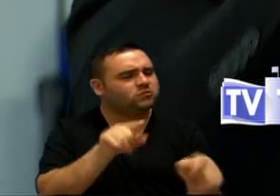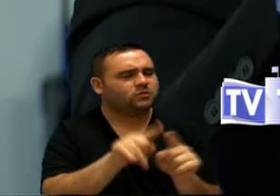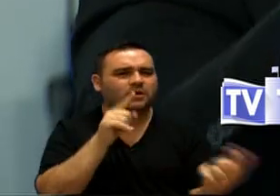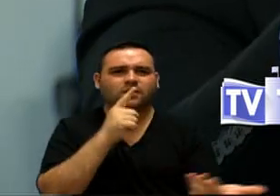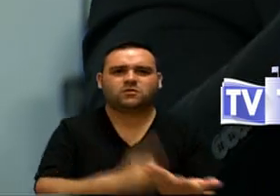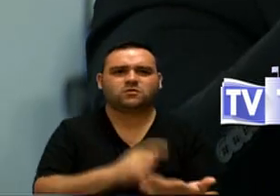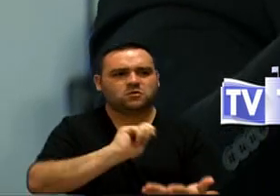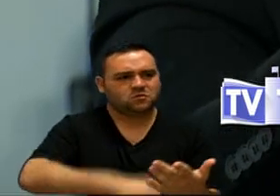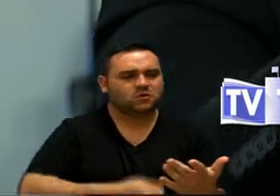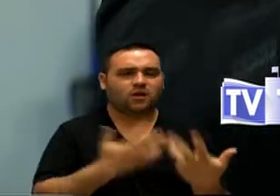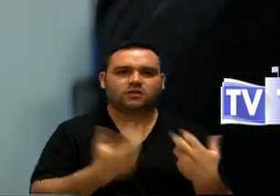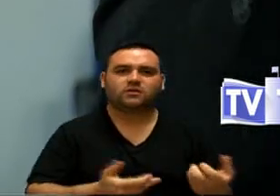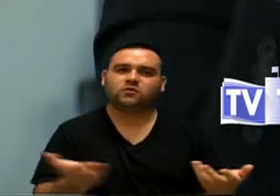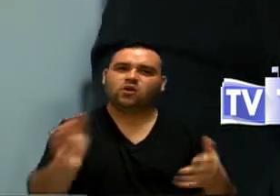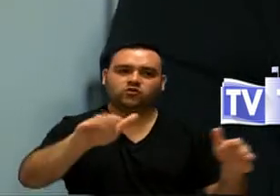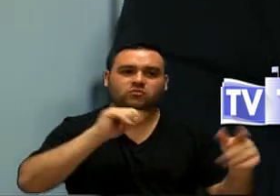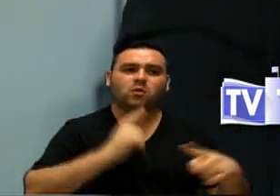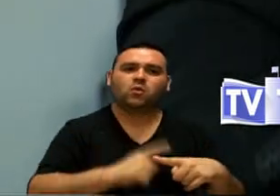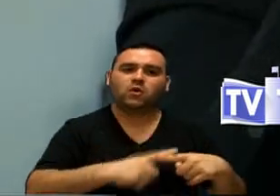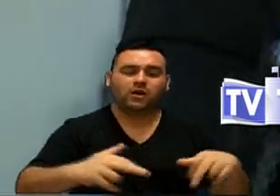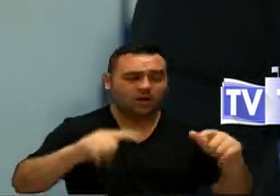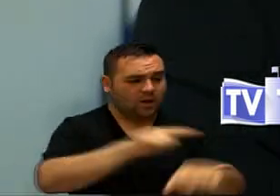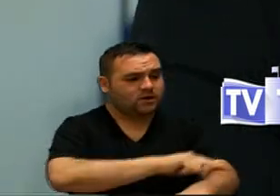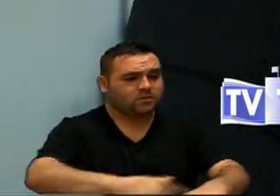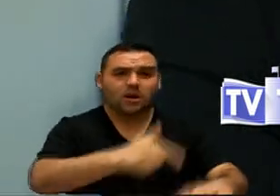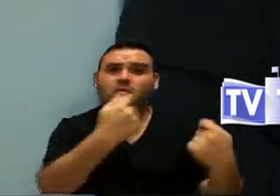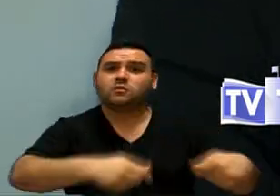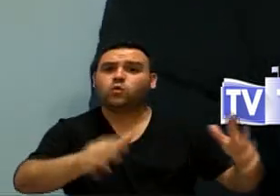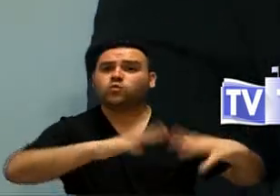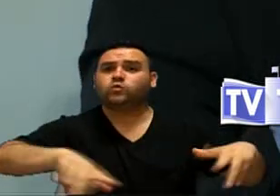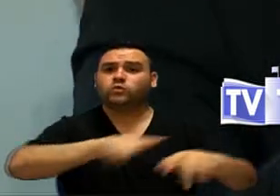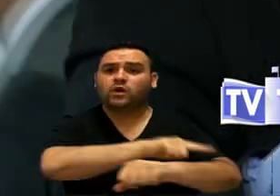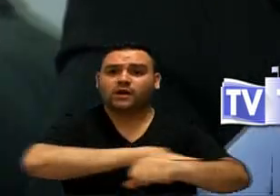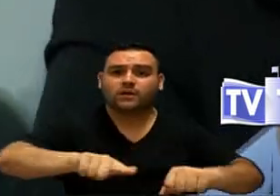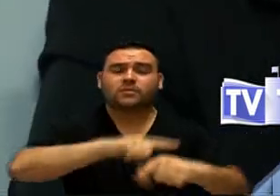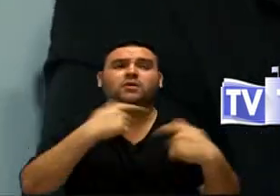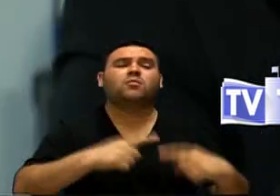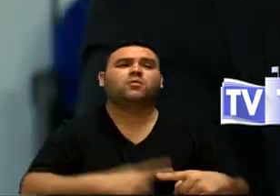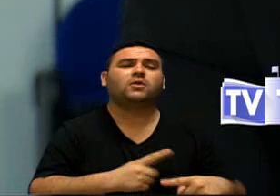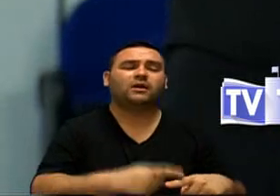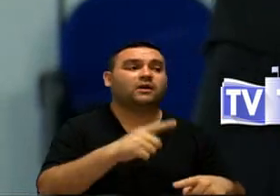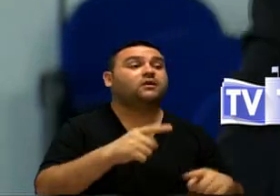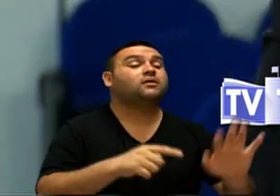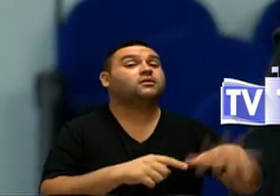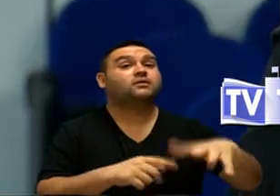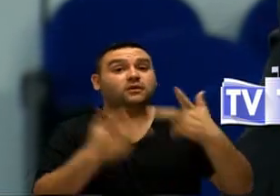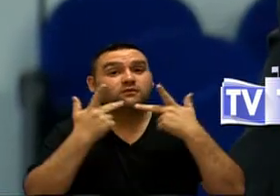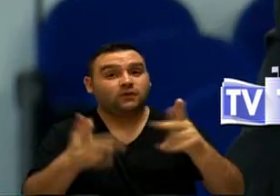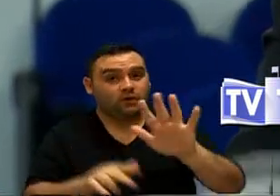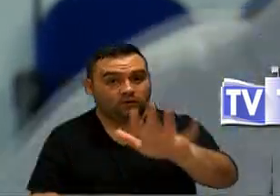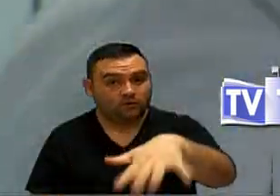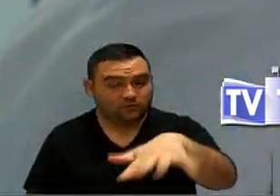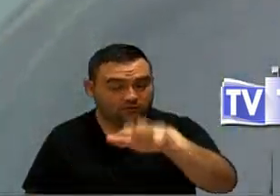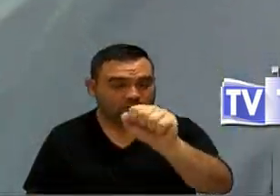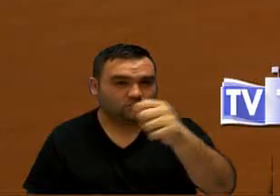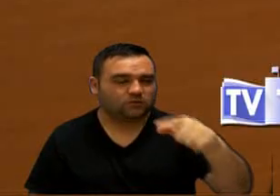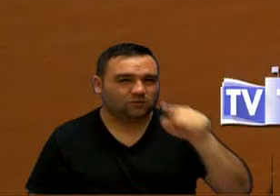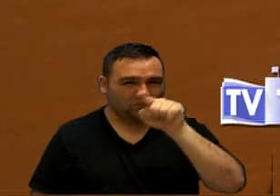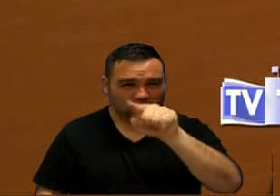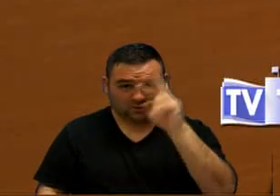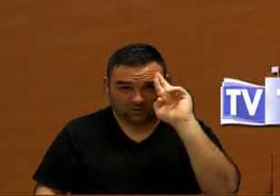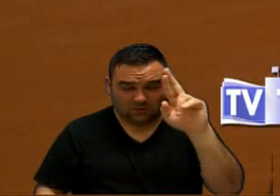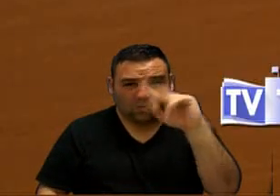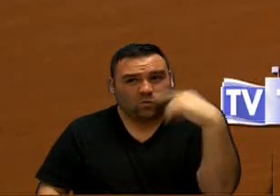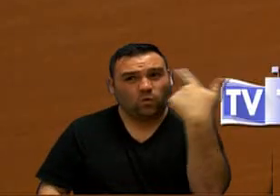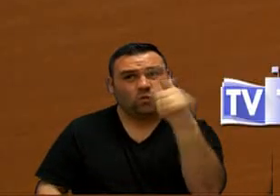a convocação para mostrar o respeito. Eles têm que respeitar essa casa. Eles, quem paga... Presidente, deixa eu falar uma coisa para Vossa Excelência. Vossa